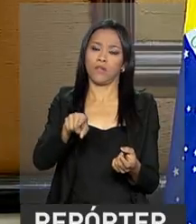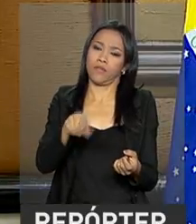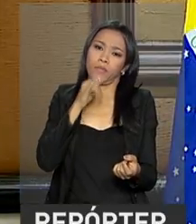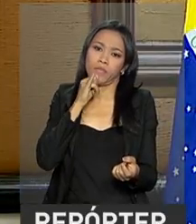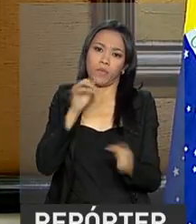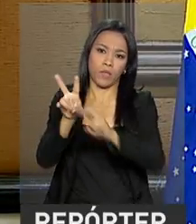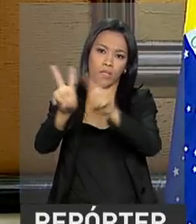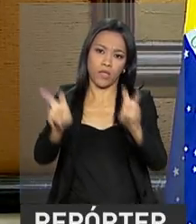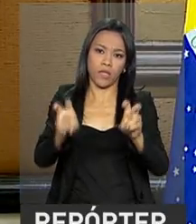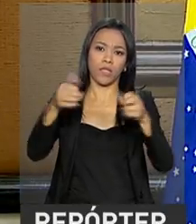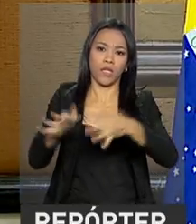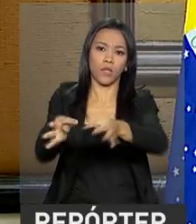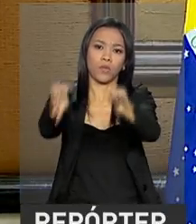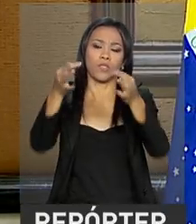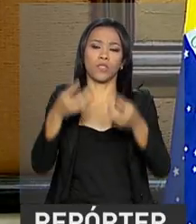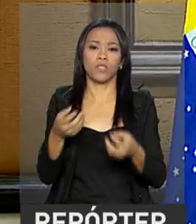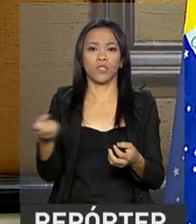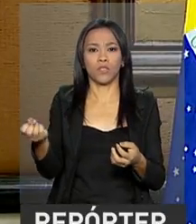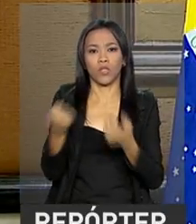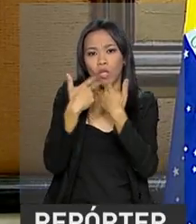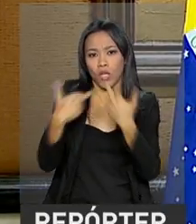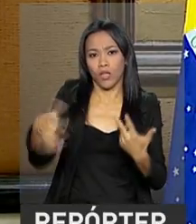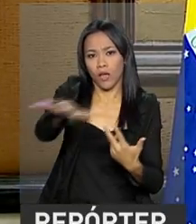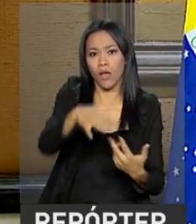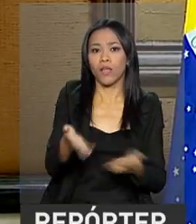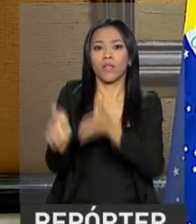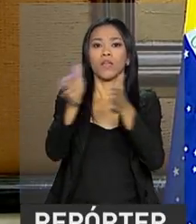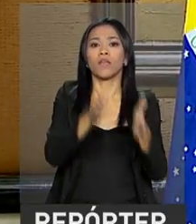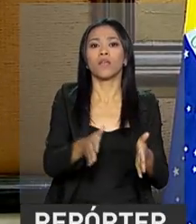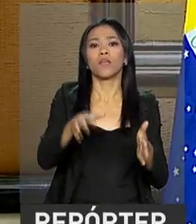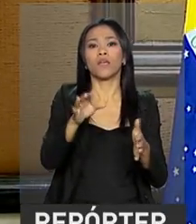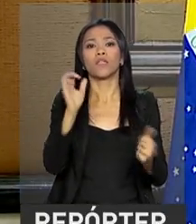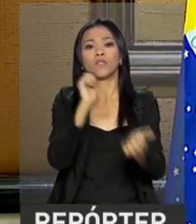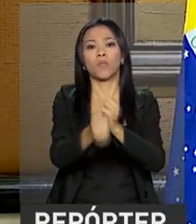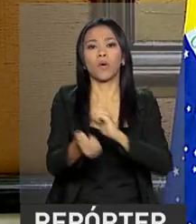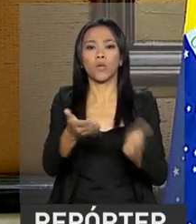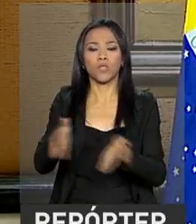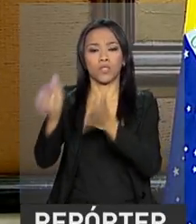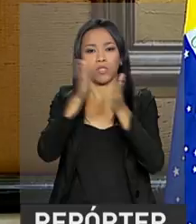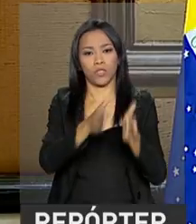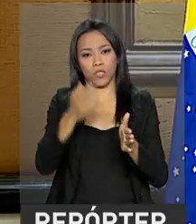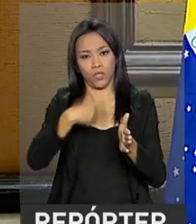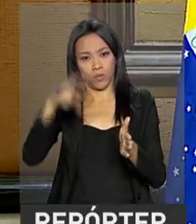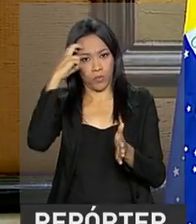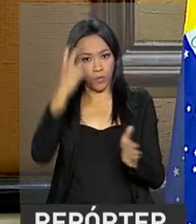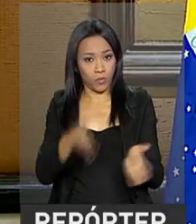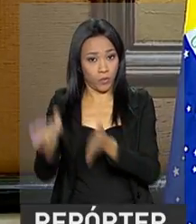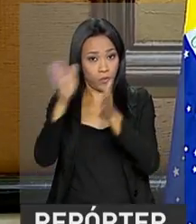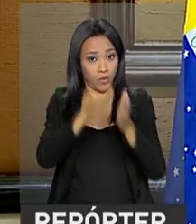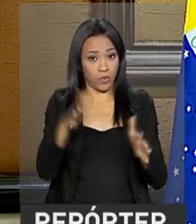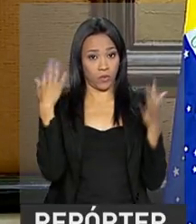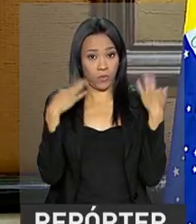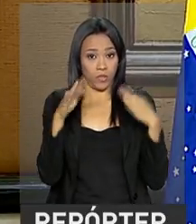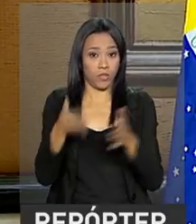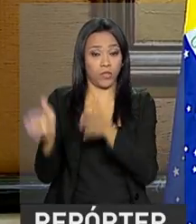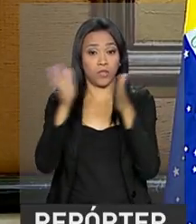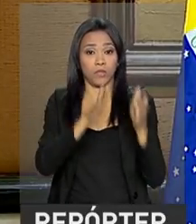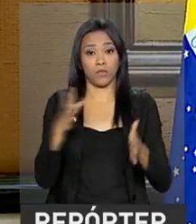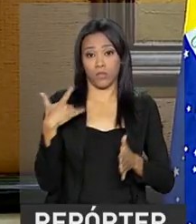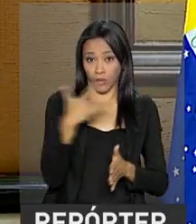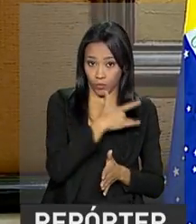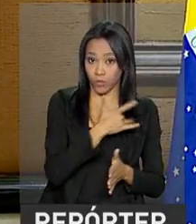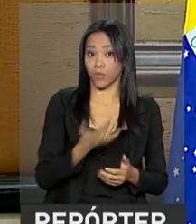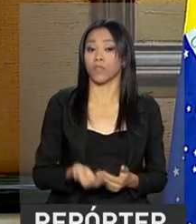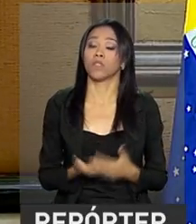como tecnologia e inovação, espaço, esportes, cultura, turismo e saúde.